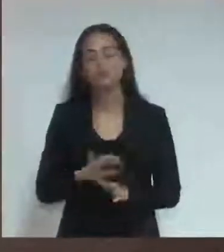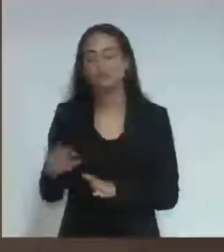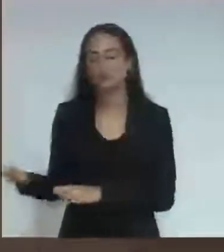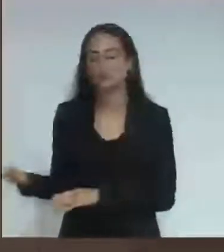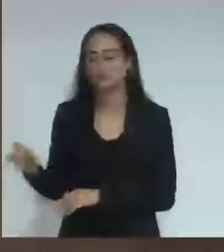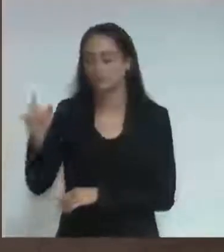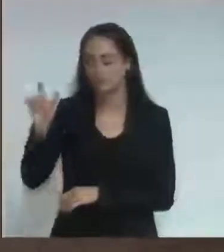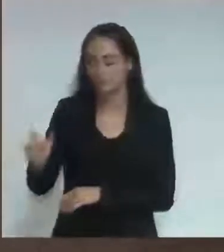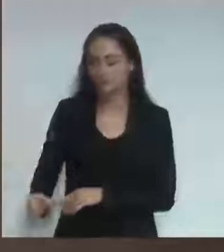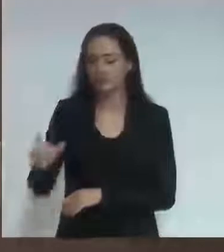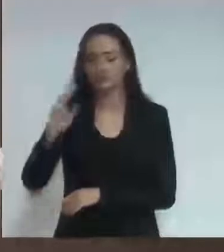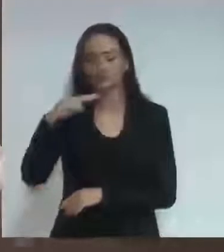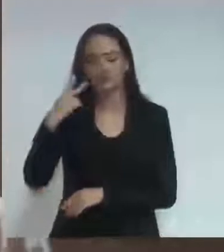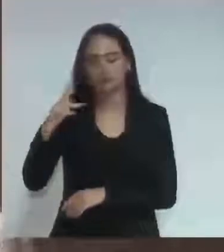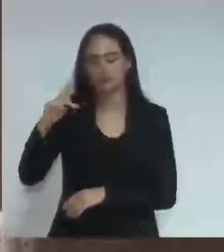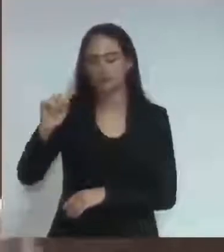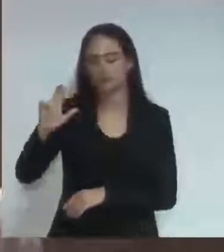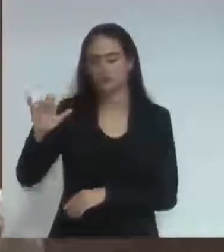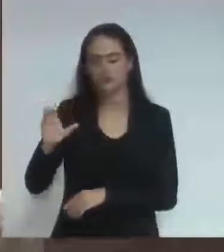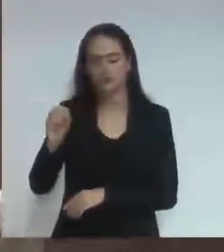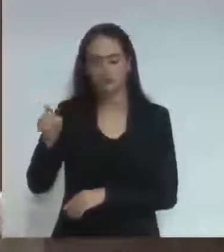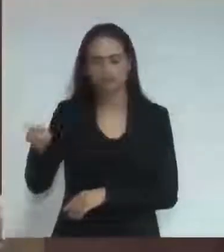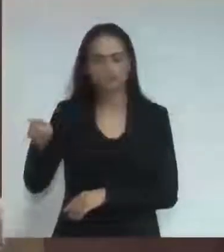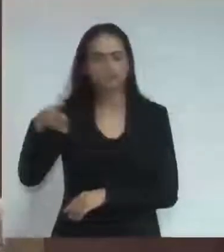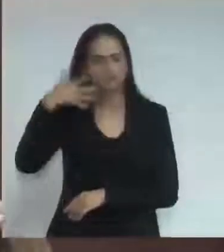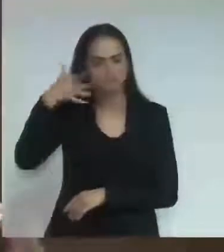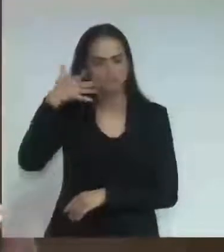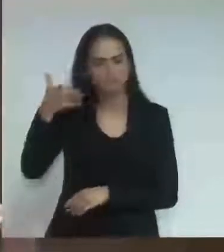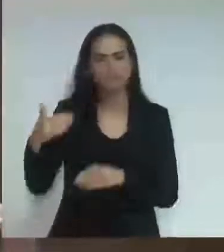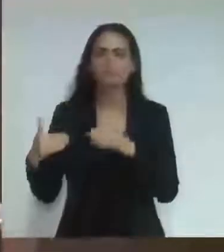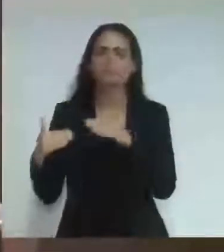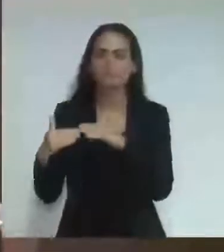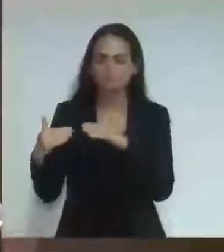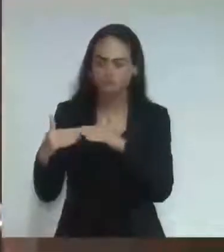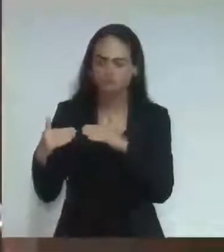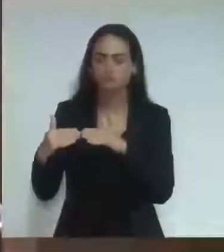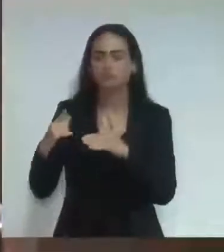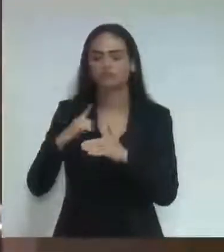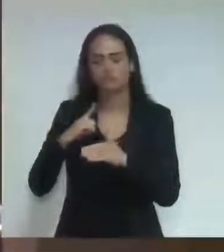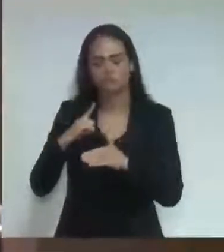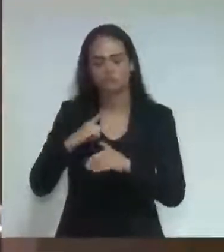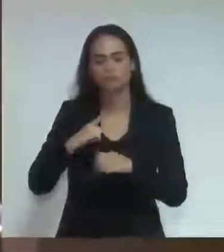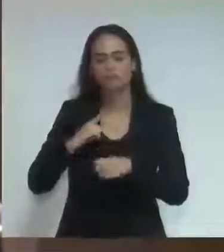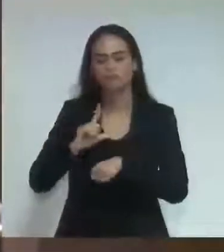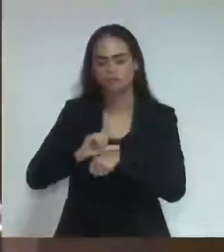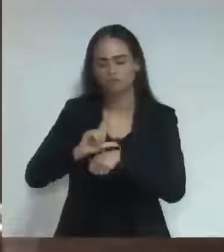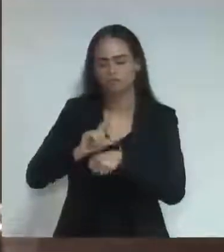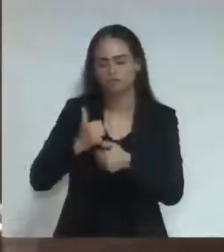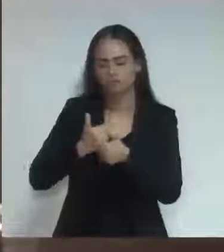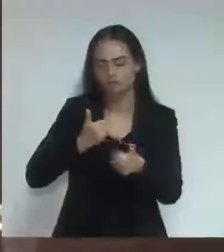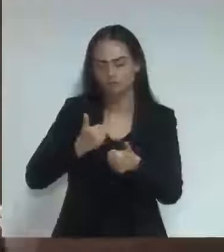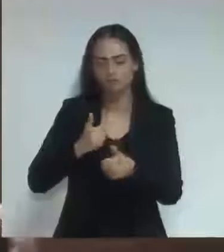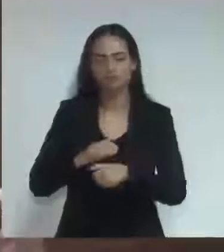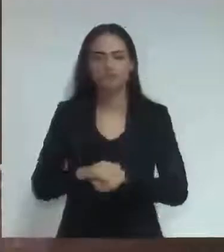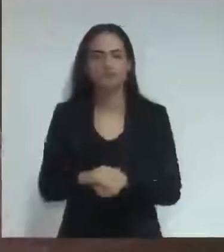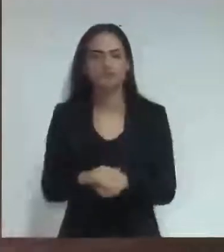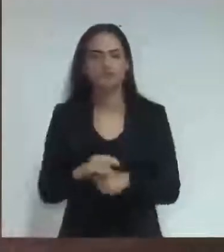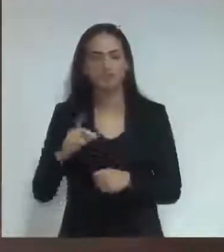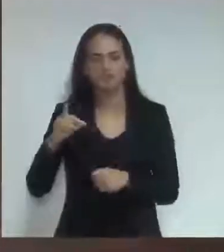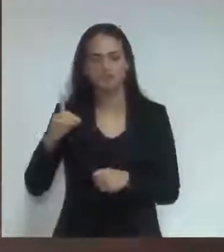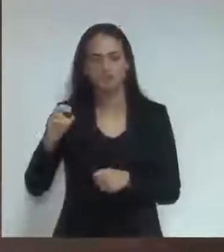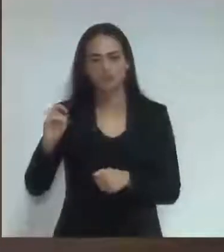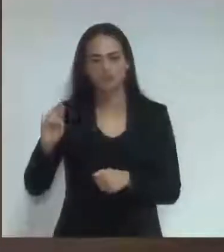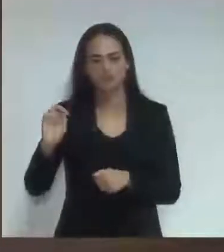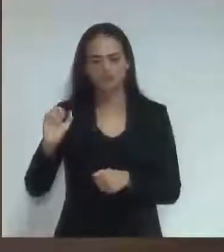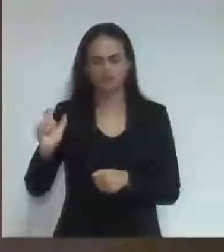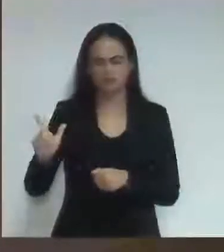concordo plenamente, eu estou sempre ali, tem um estabelecimento comercial ao lado, ali do portal, eu não sei se pode realmente chamar